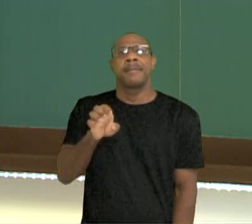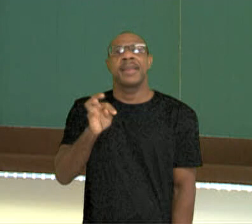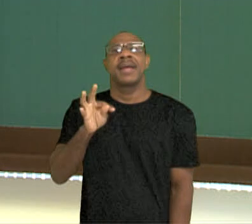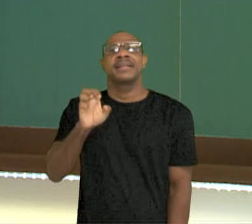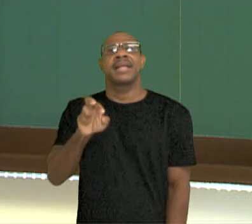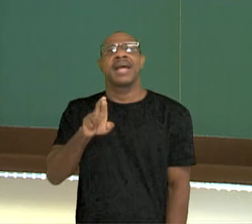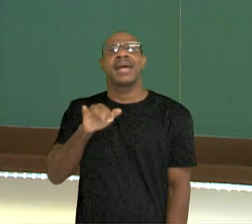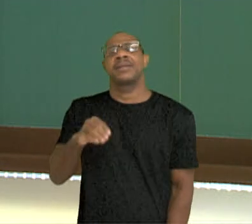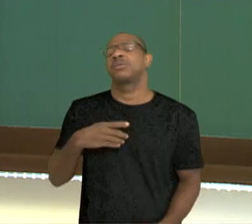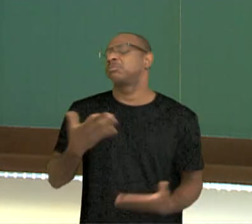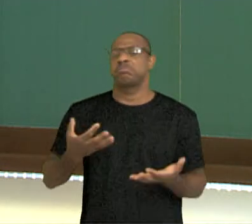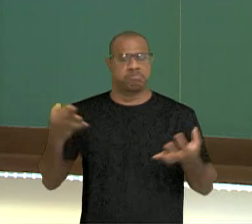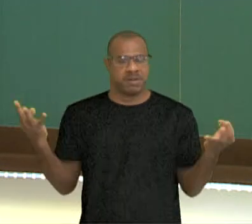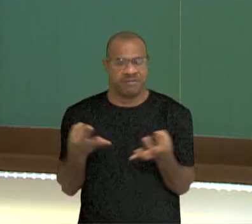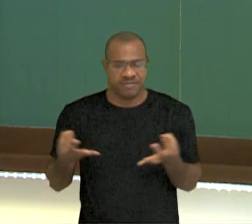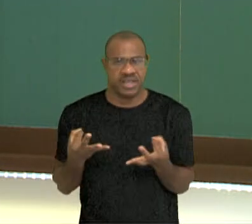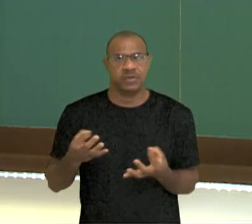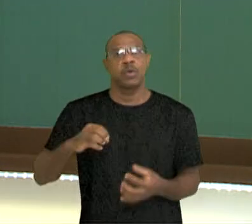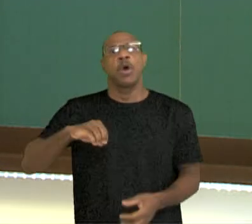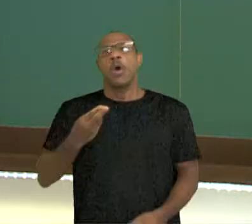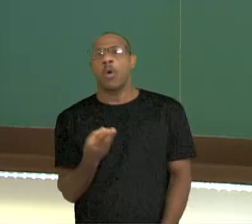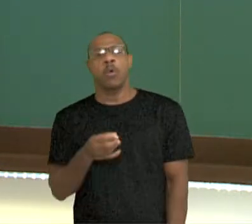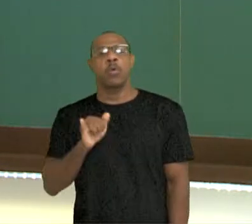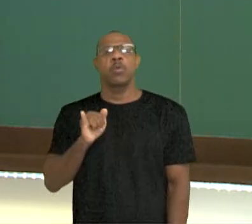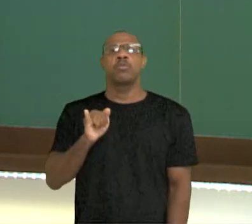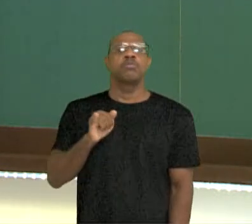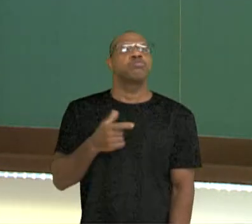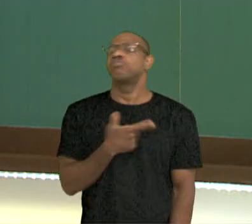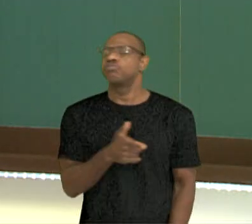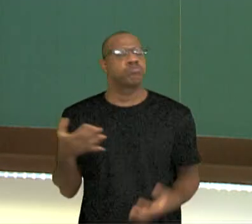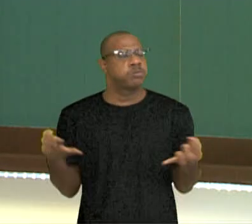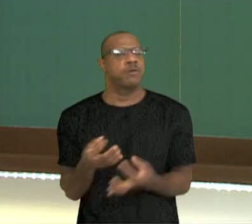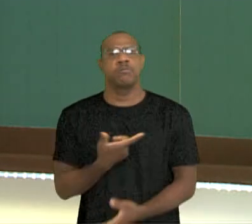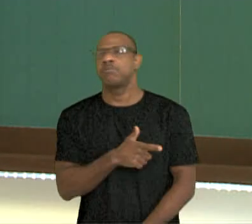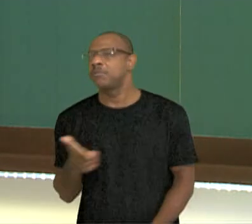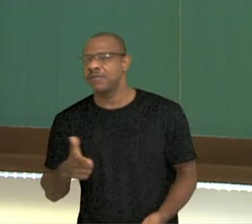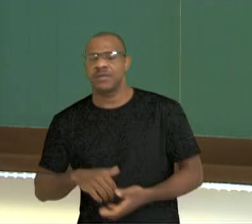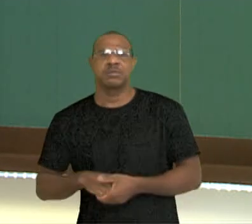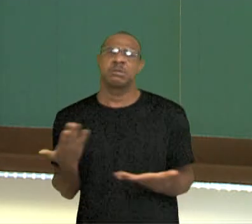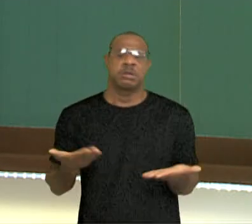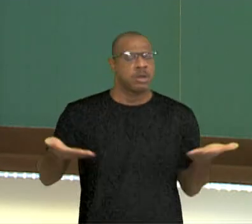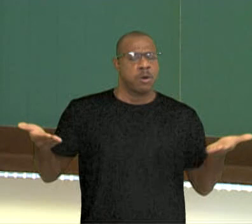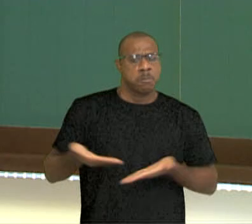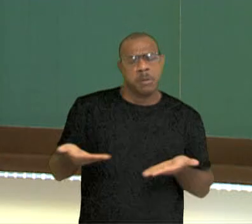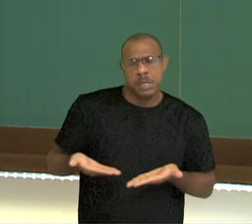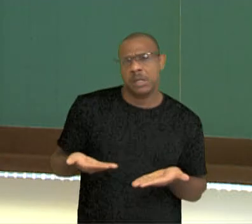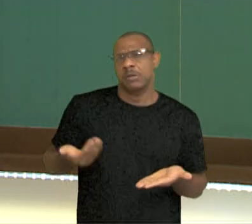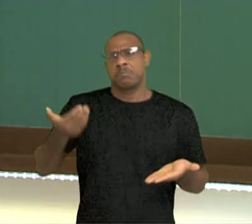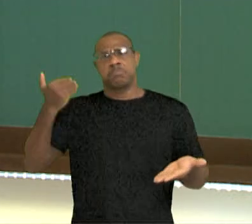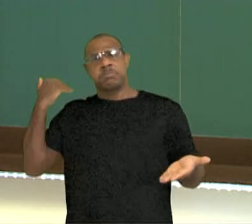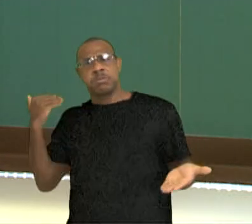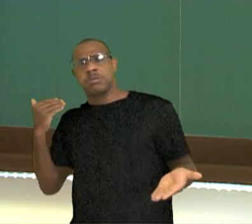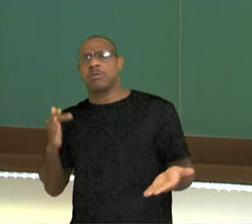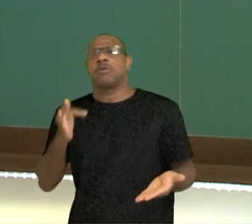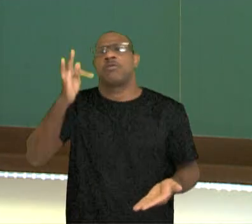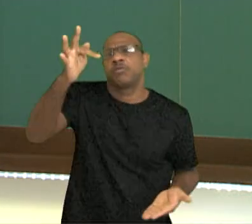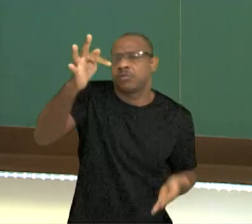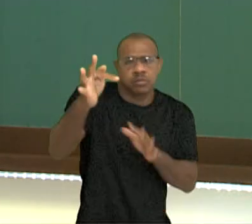perfeito, imperfeito, mais que perfeito, seja no presente, ou seja